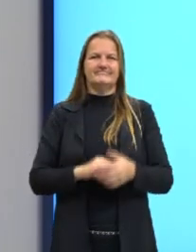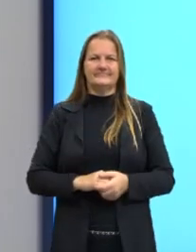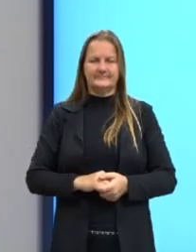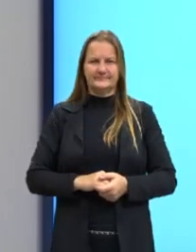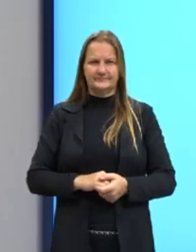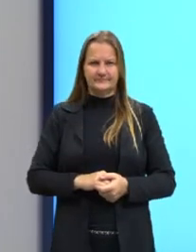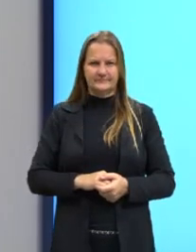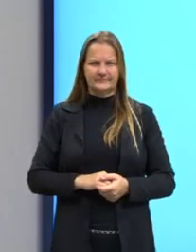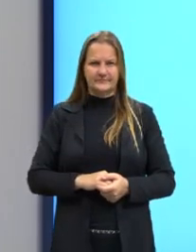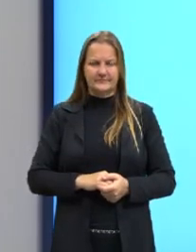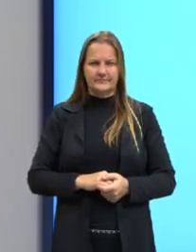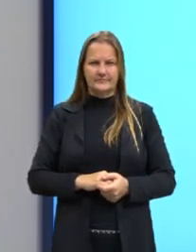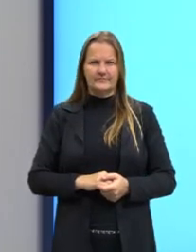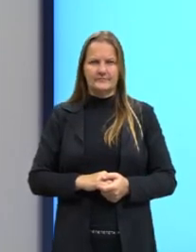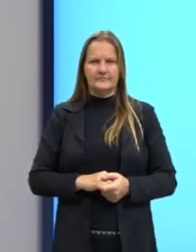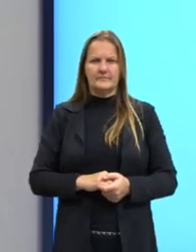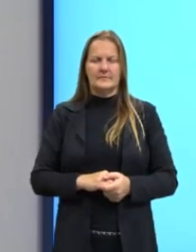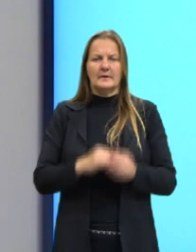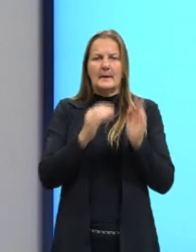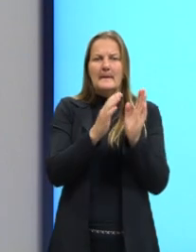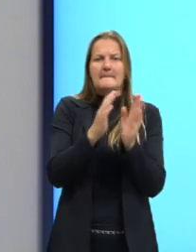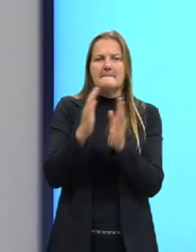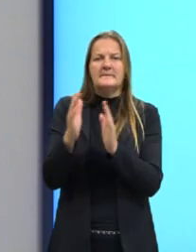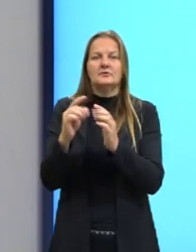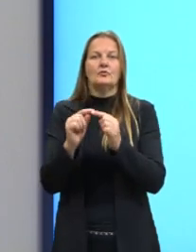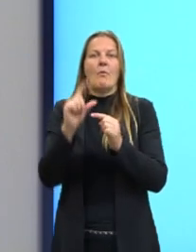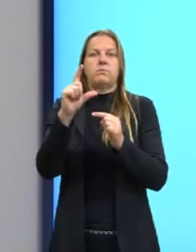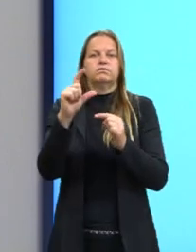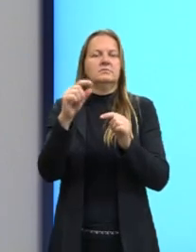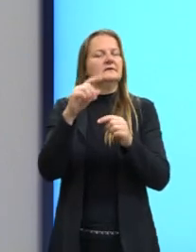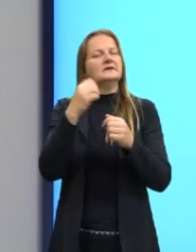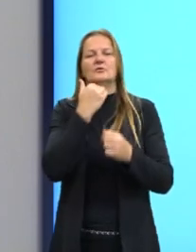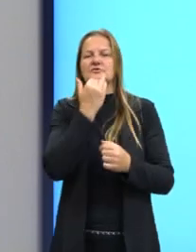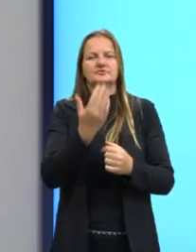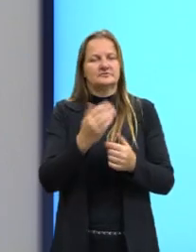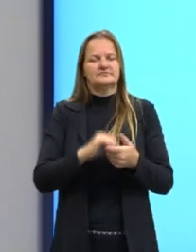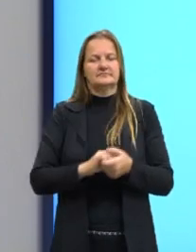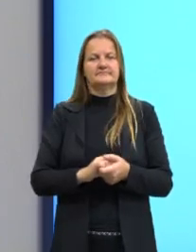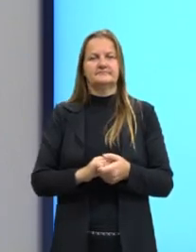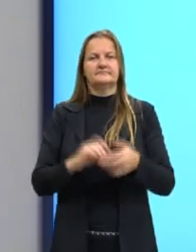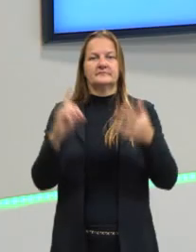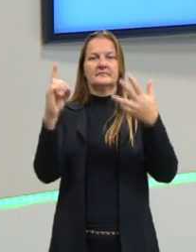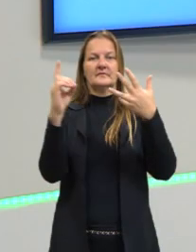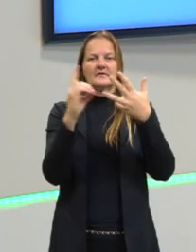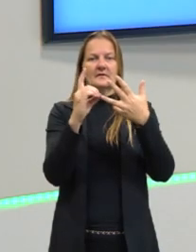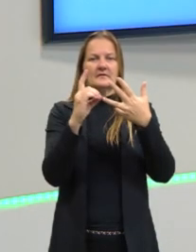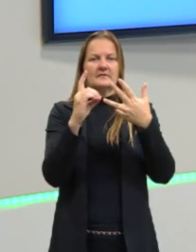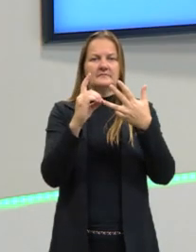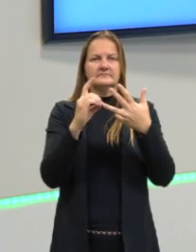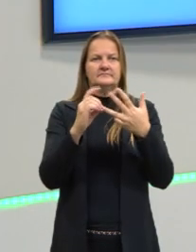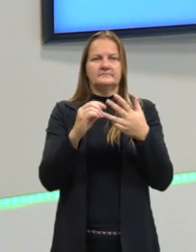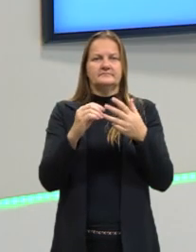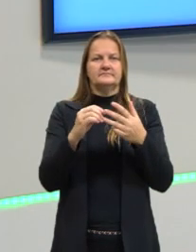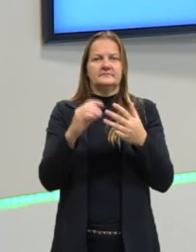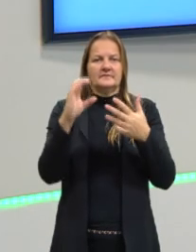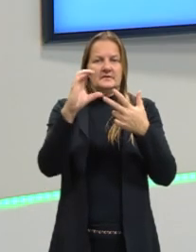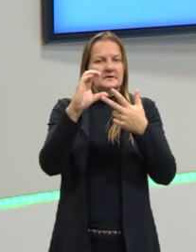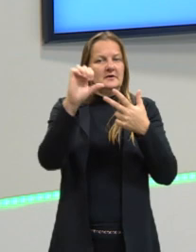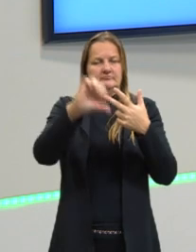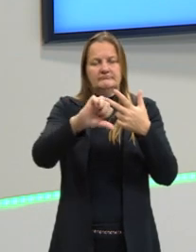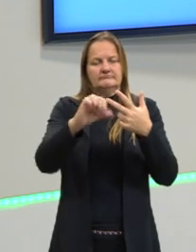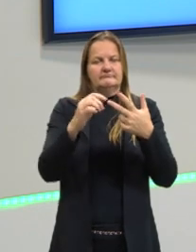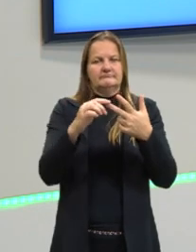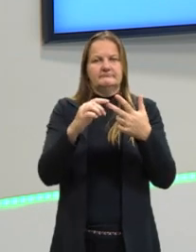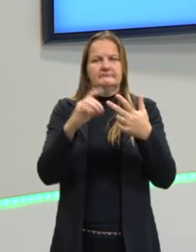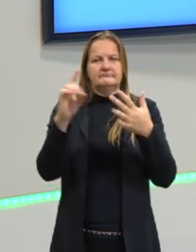verdade absoluta Porque existe um período ali que houve um crescimento correta então essa afirmação ser eu não